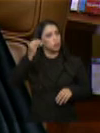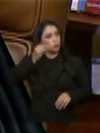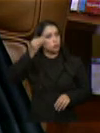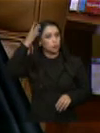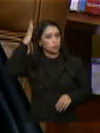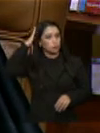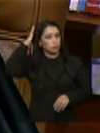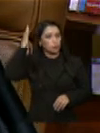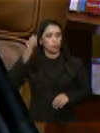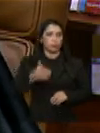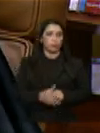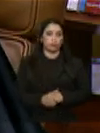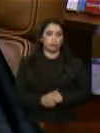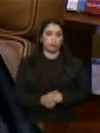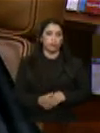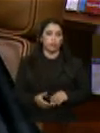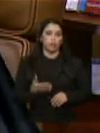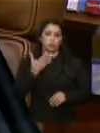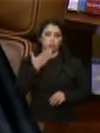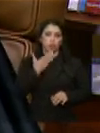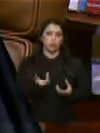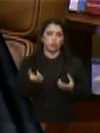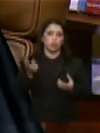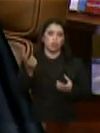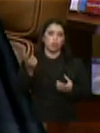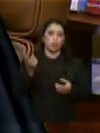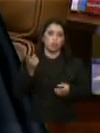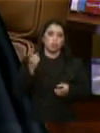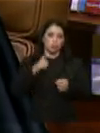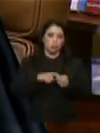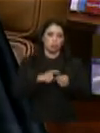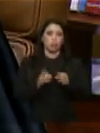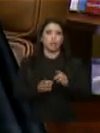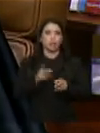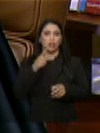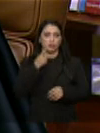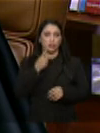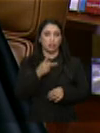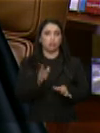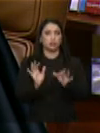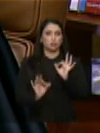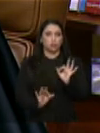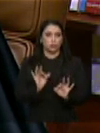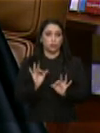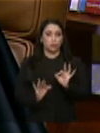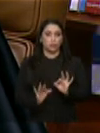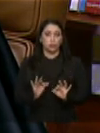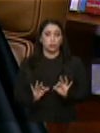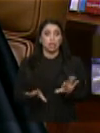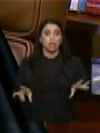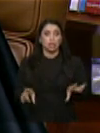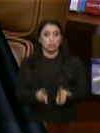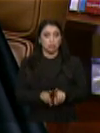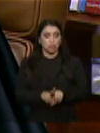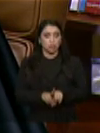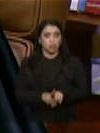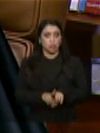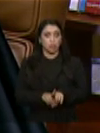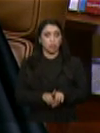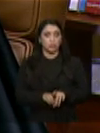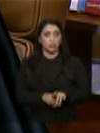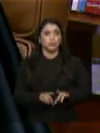apregoar a retomada e a continuidade desse julgamento e também a manifestação do ministro